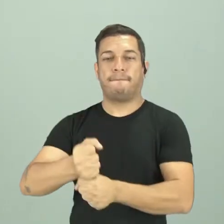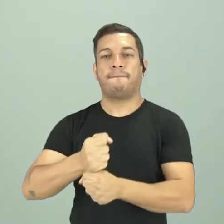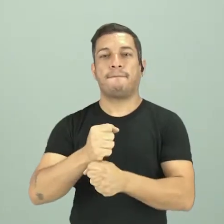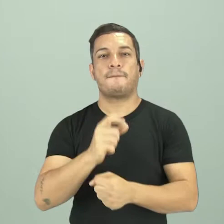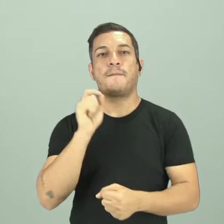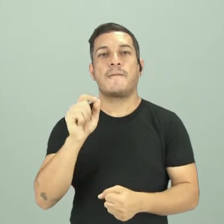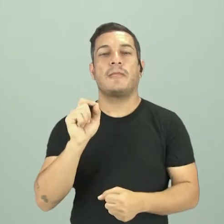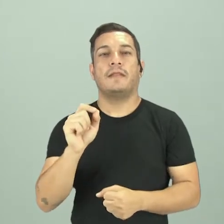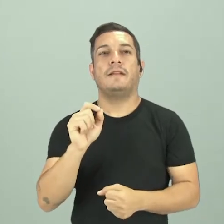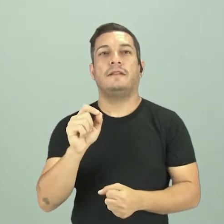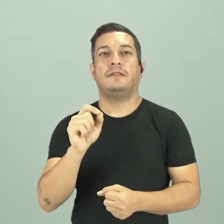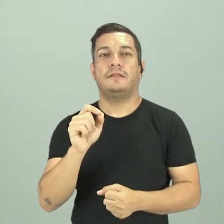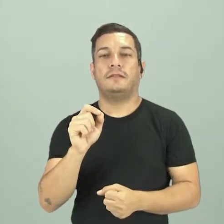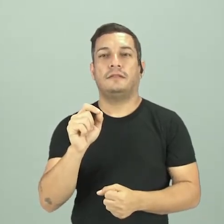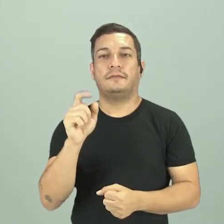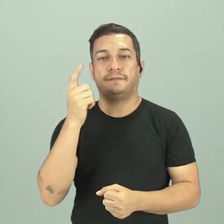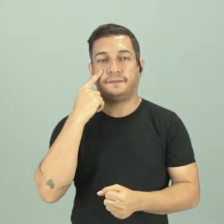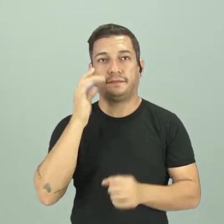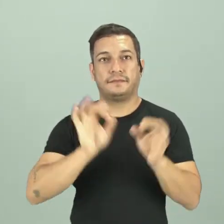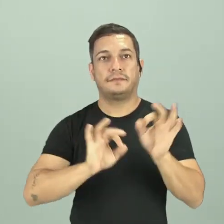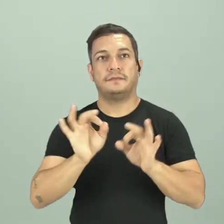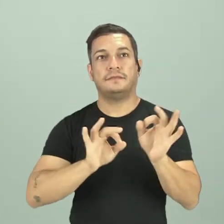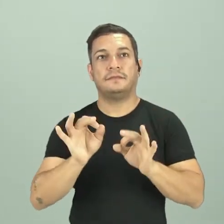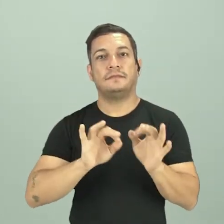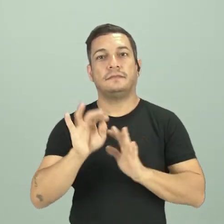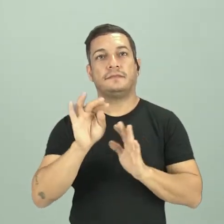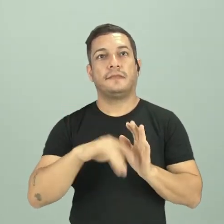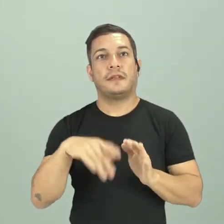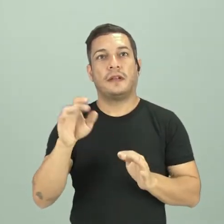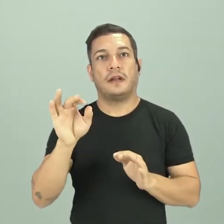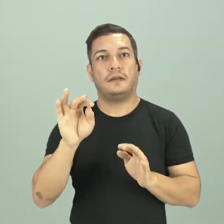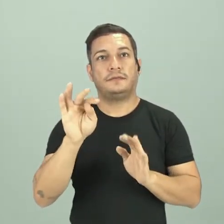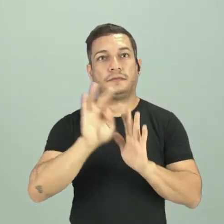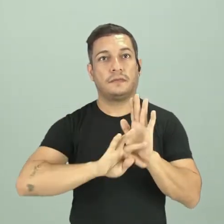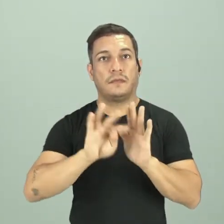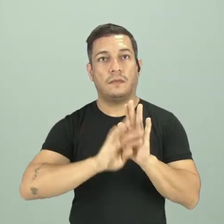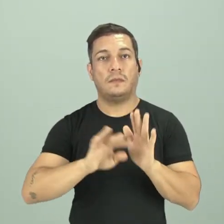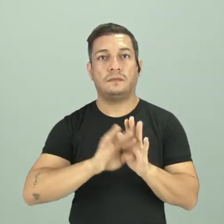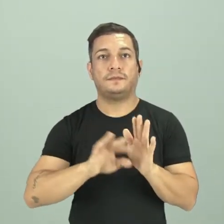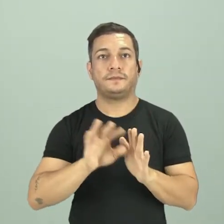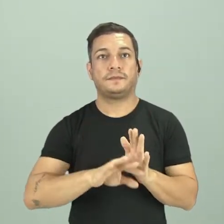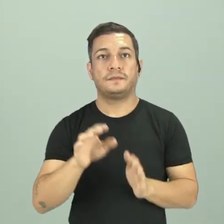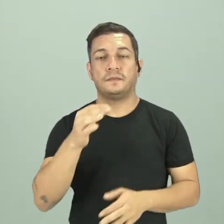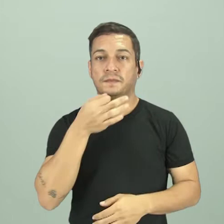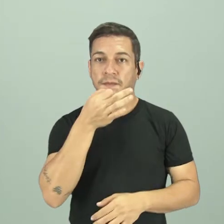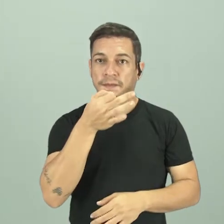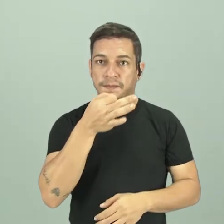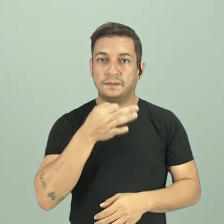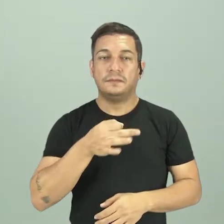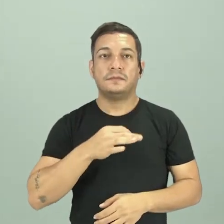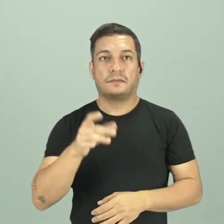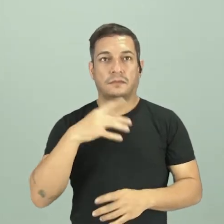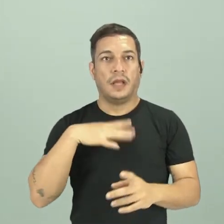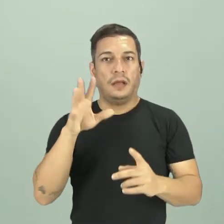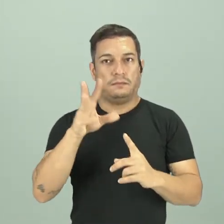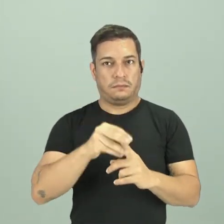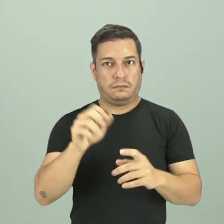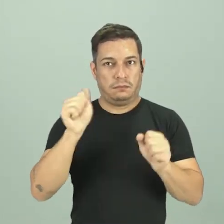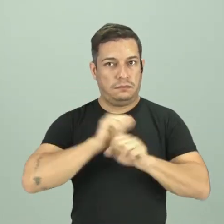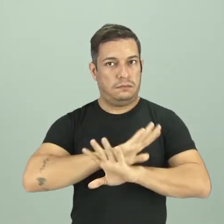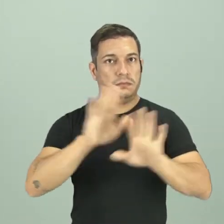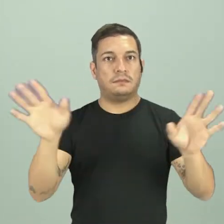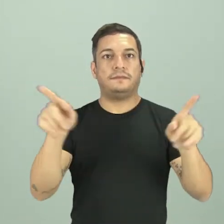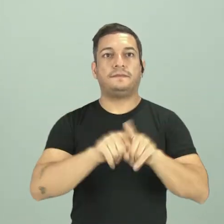a estrutura do texto dissertativo argumentativo que você já conhece bem, tá? Então trouxe aqui de uma forma bem objetiva, bem clara, tá?